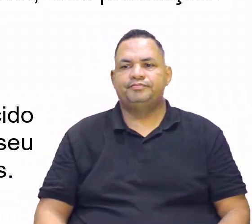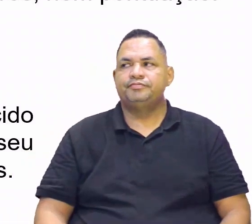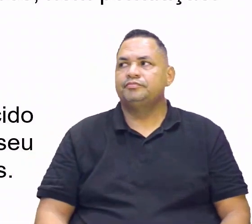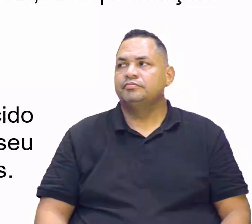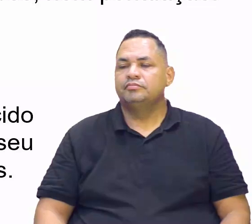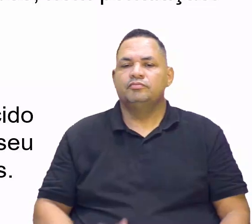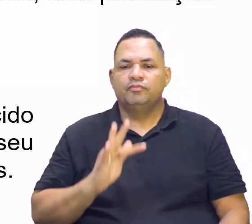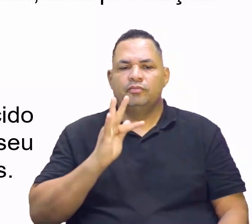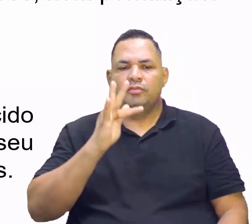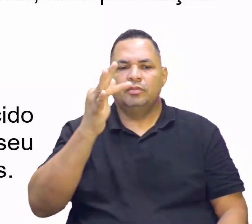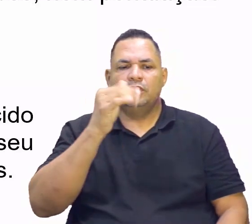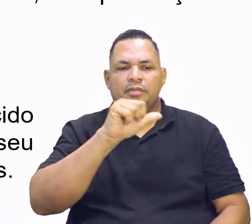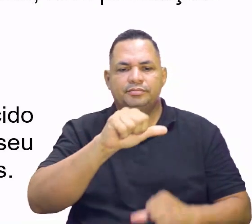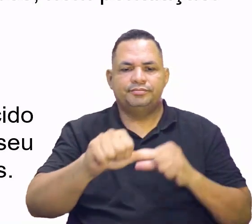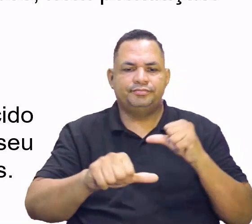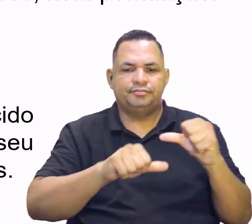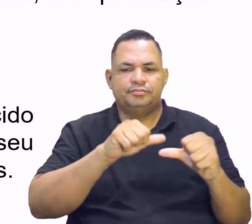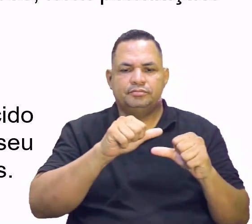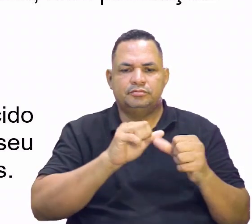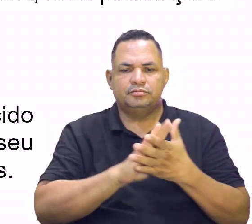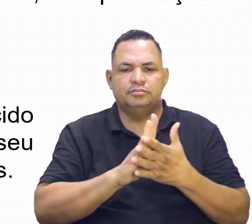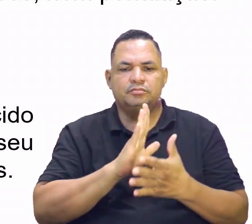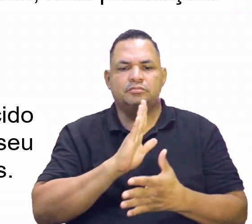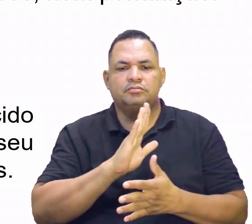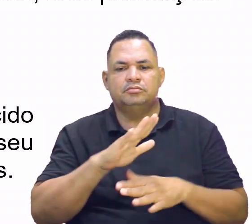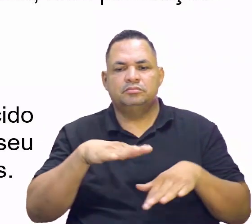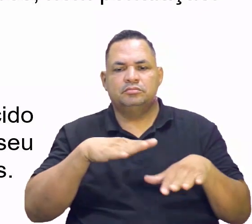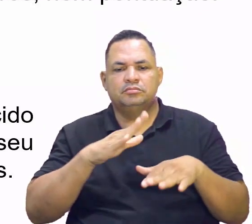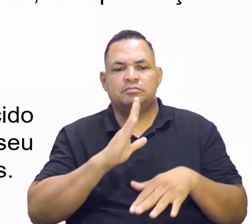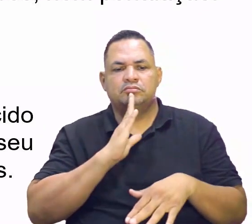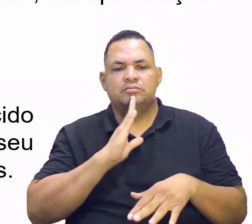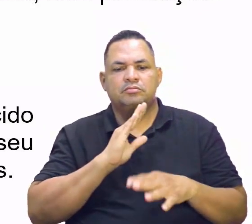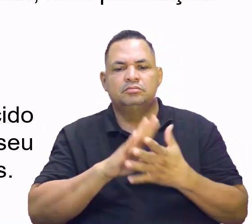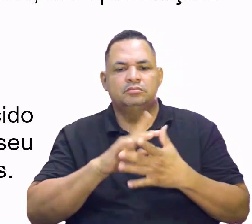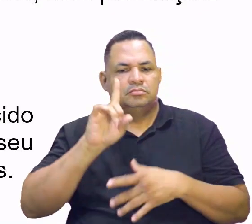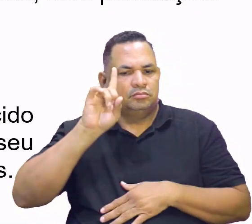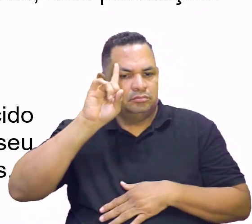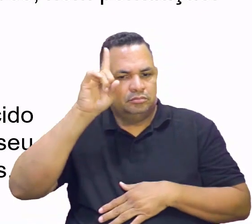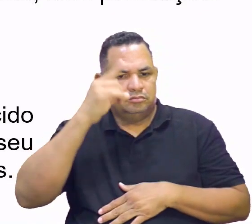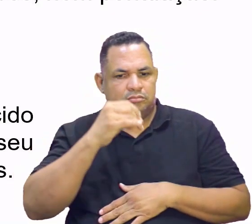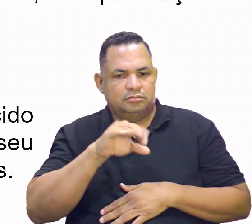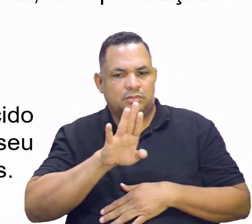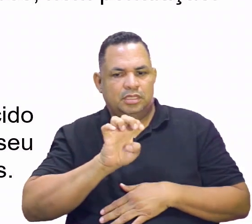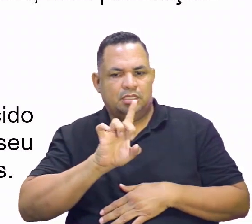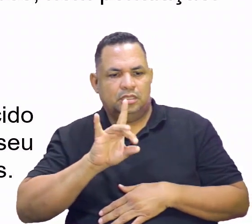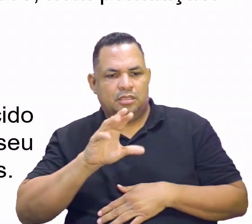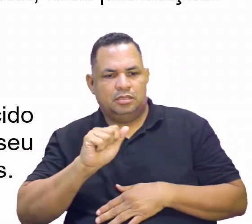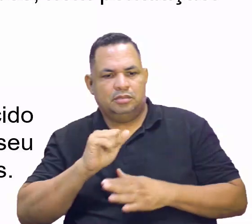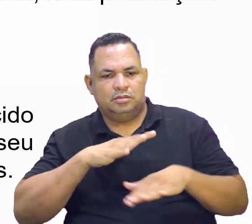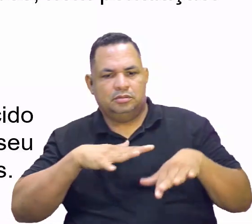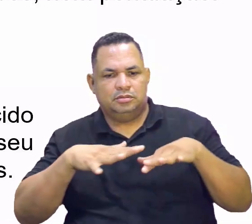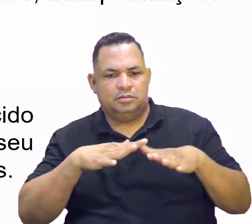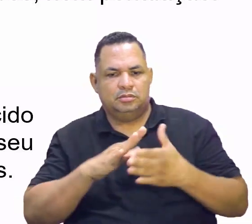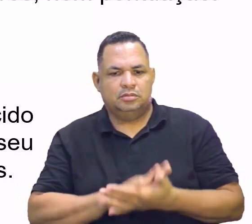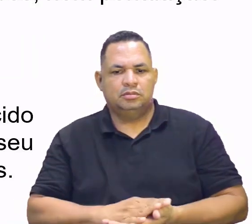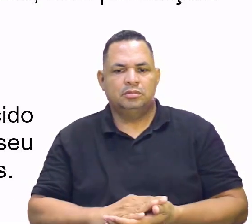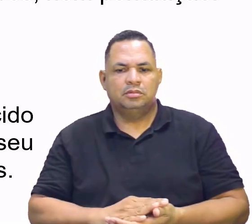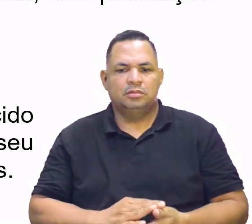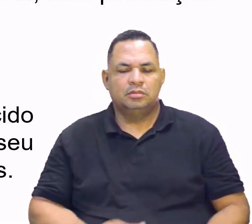O futurismo tornou-se um movimento reconhecido por suas ideias e pela radicalidade de seu